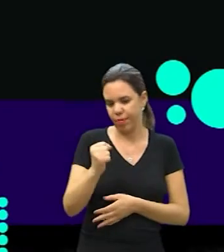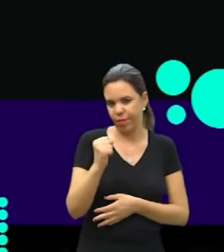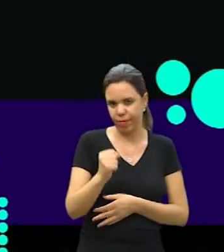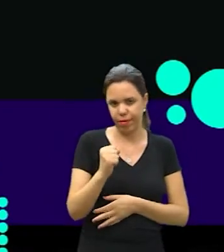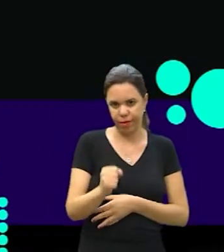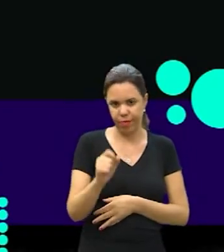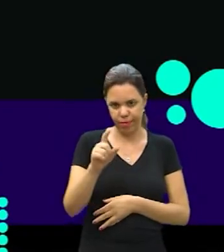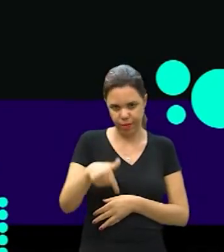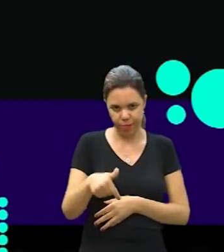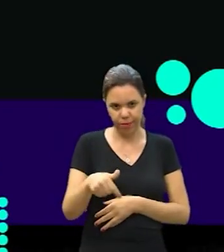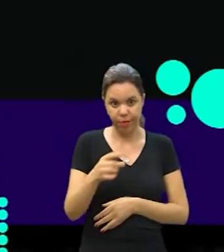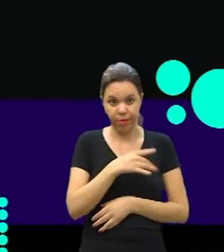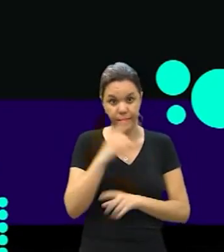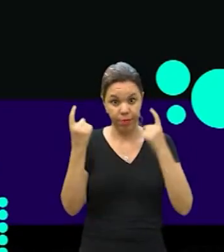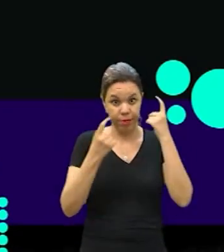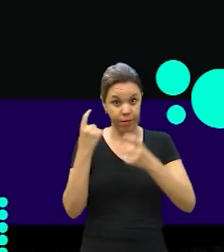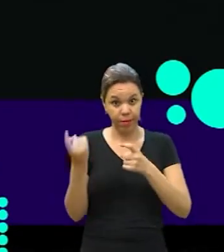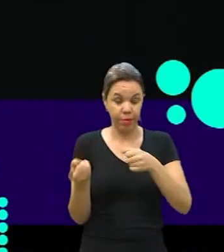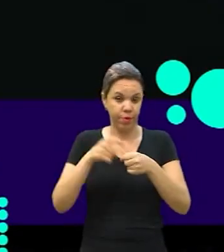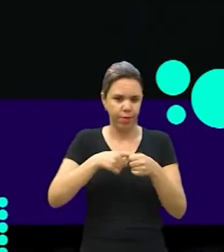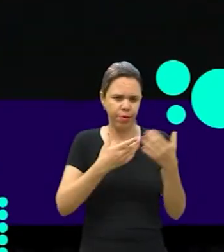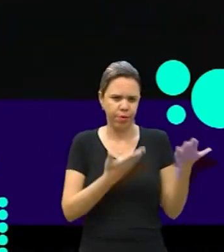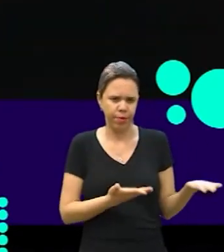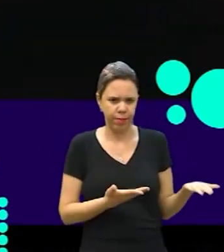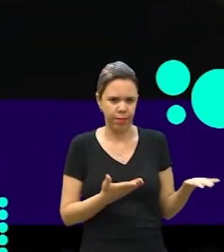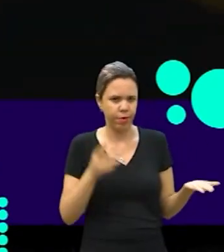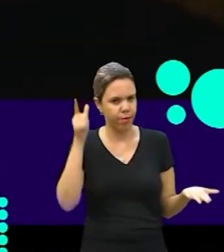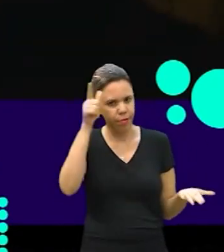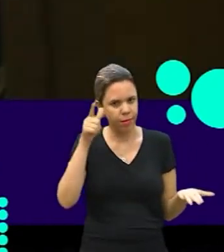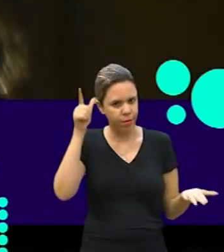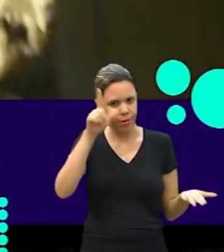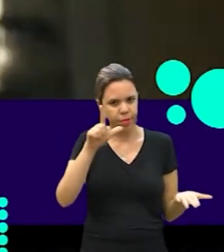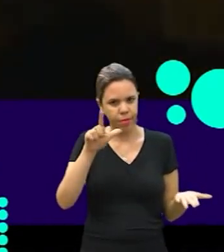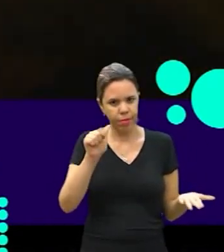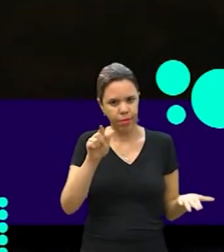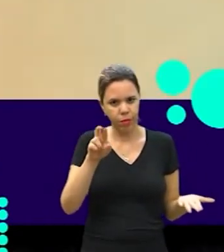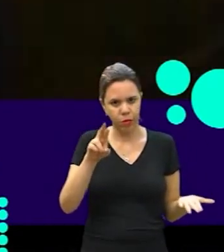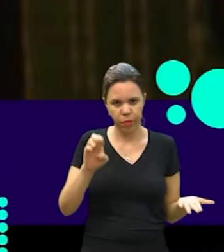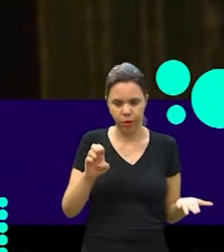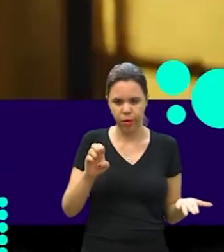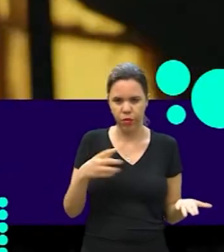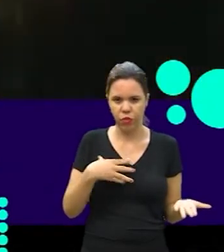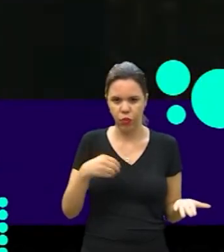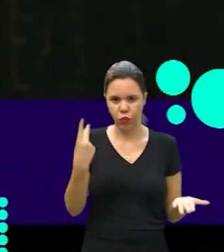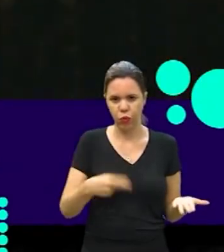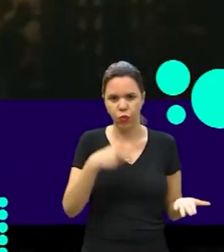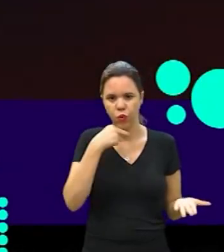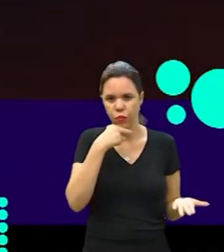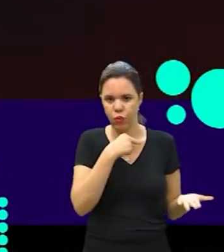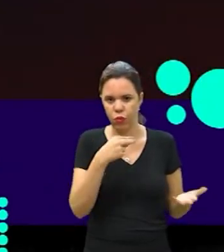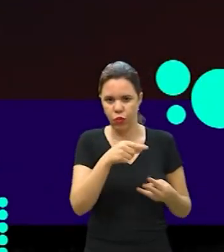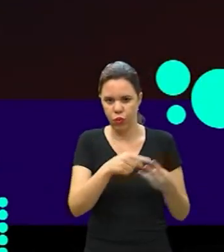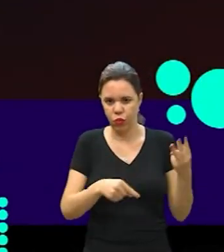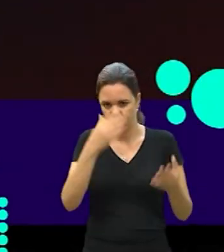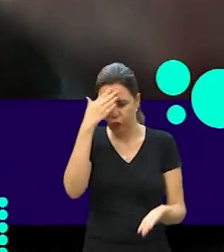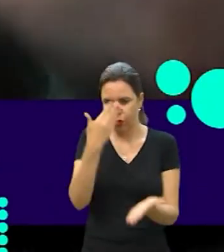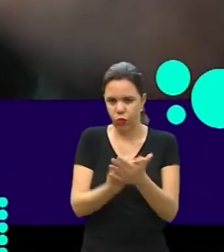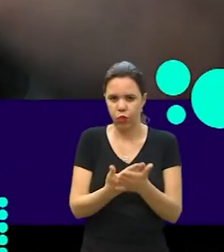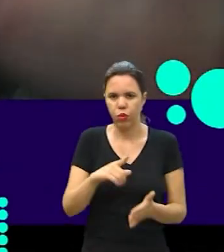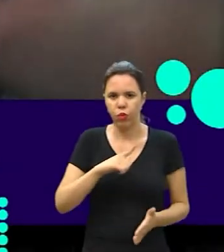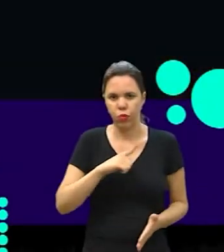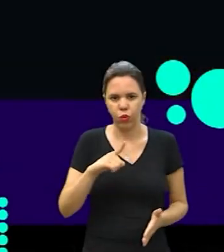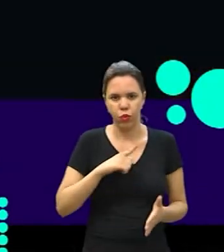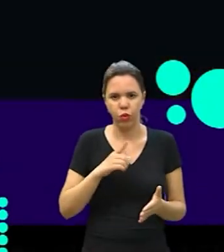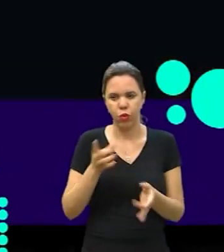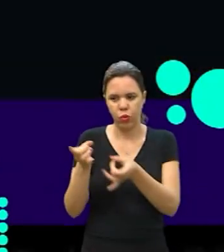mais temido desta época está de volta. A lendária Laurie e sua filha Karen e a neta Alison acreditavam